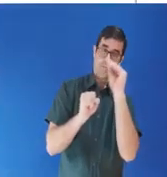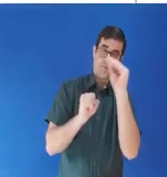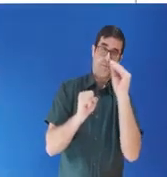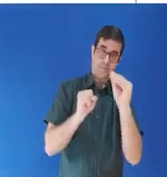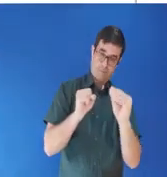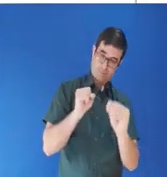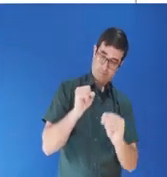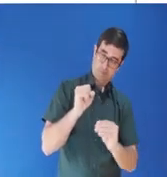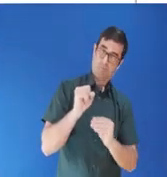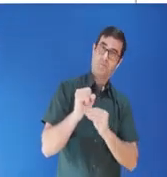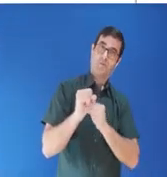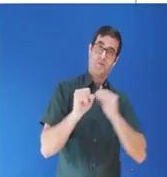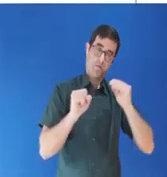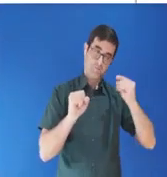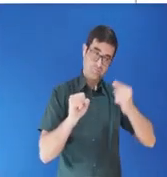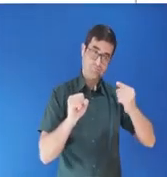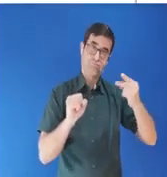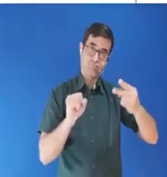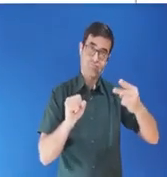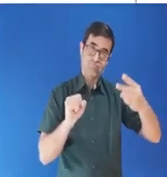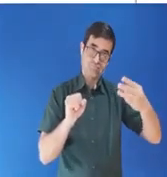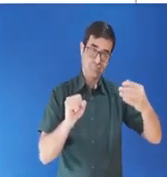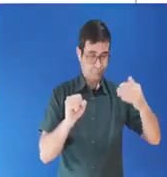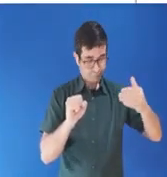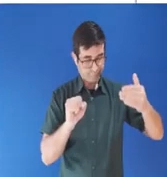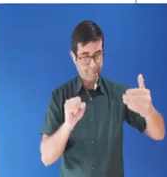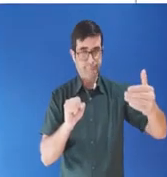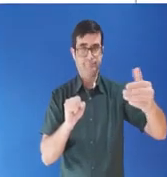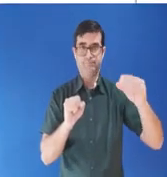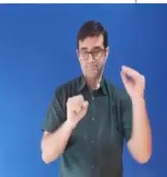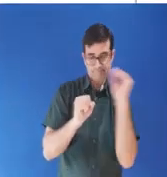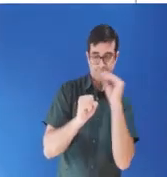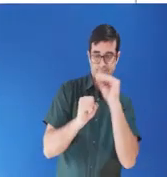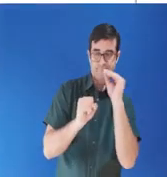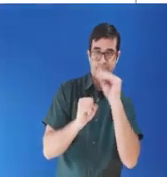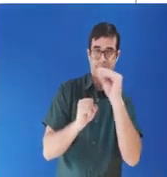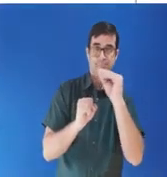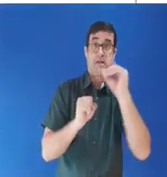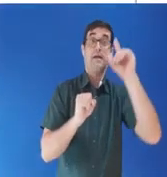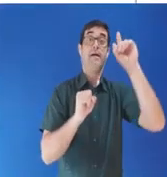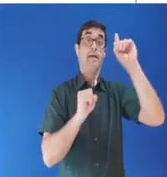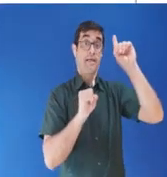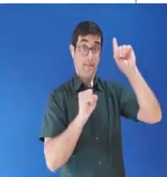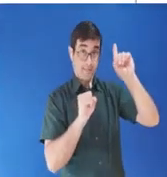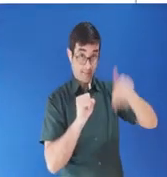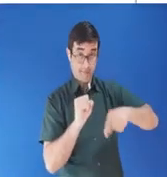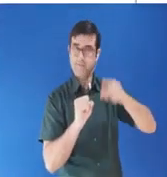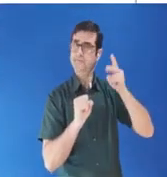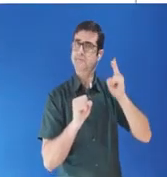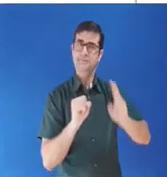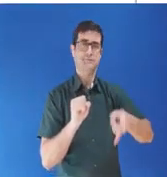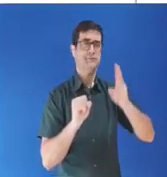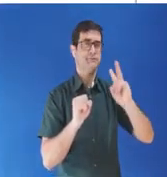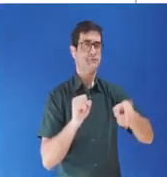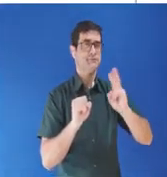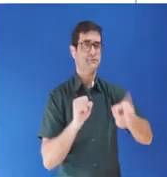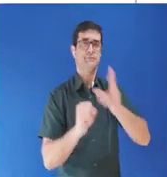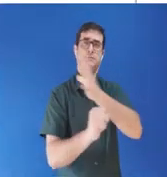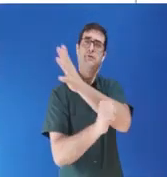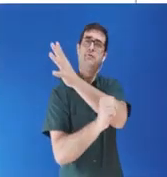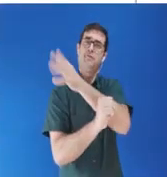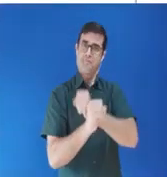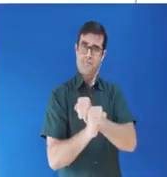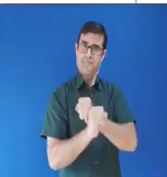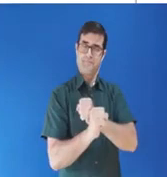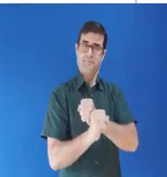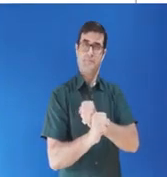adiciono sequencialmente elétrons na eletrosfera, este processo se torna sempre